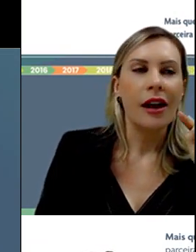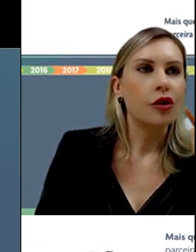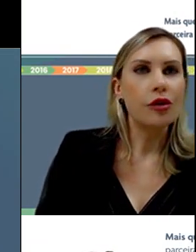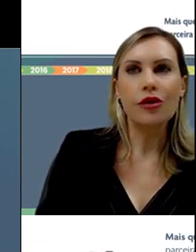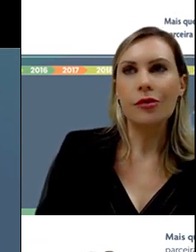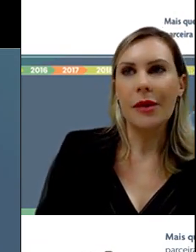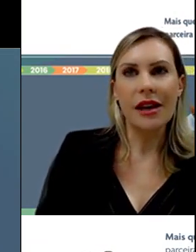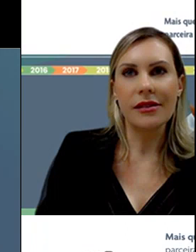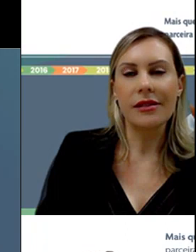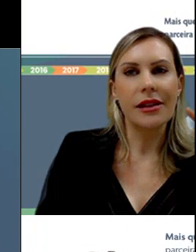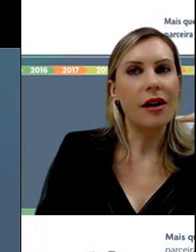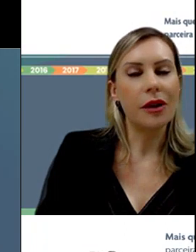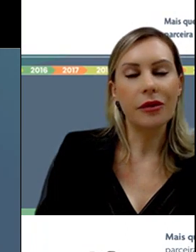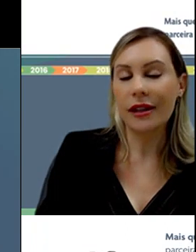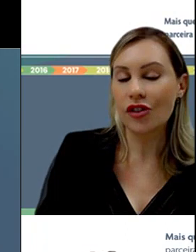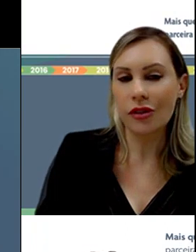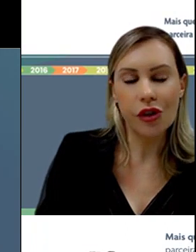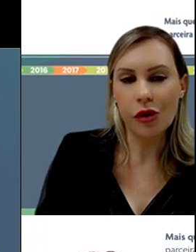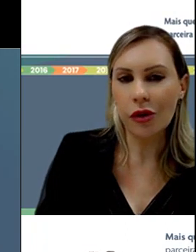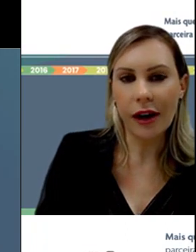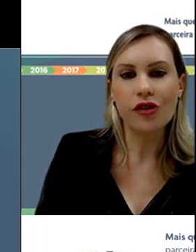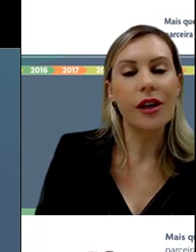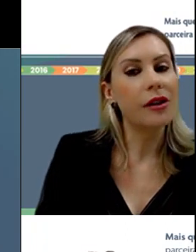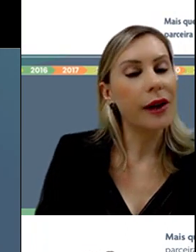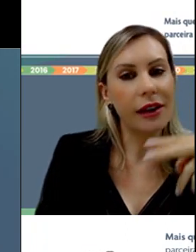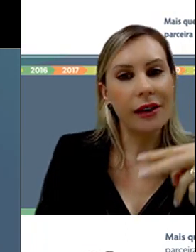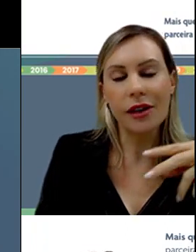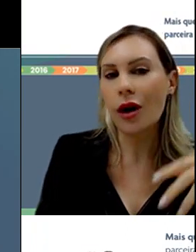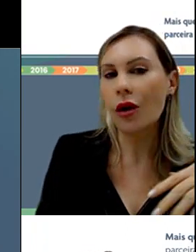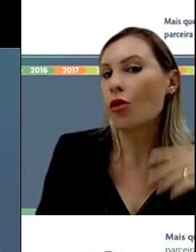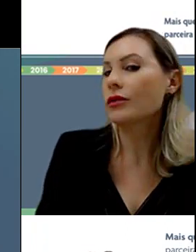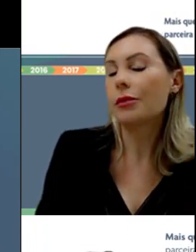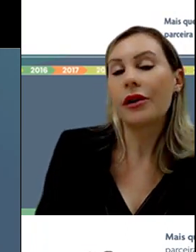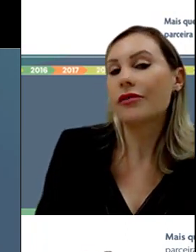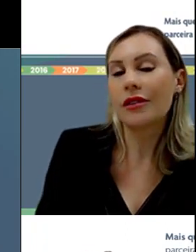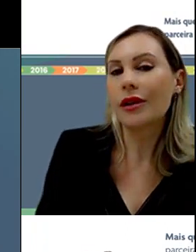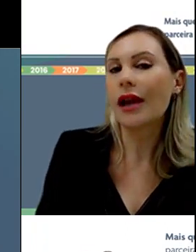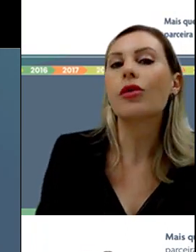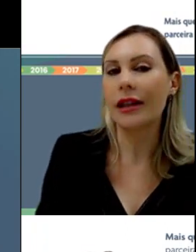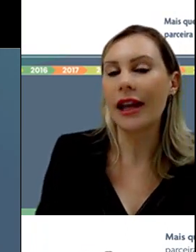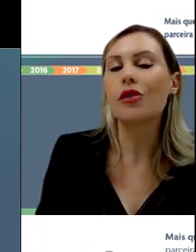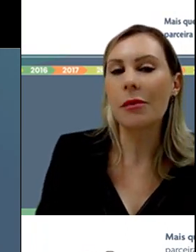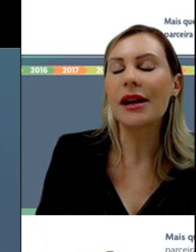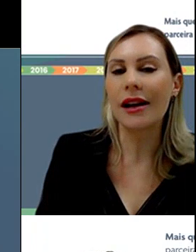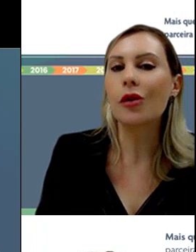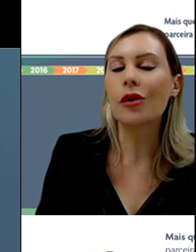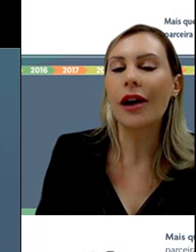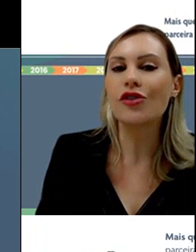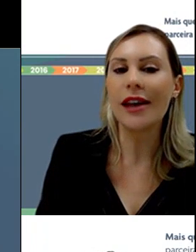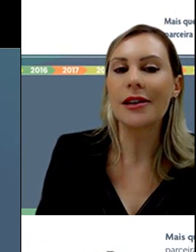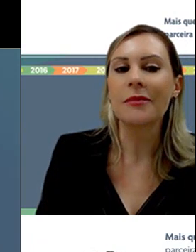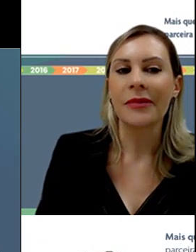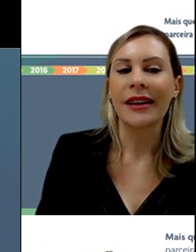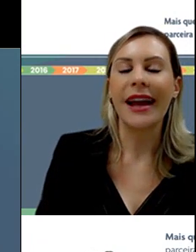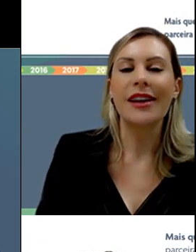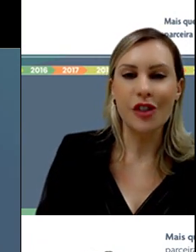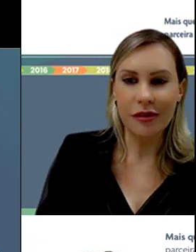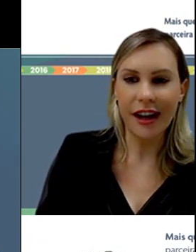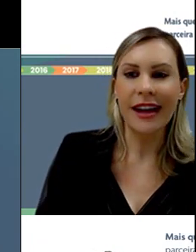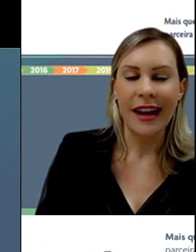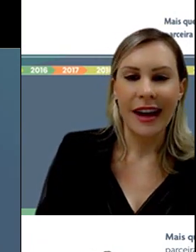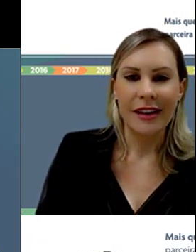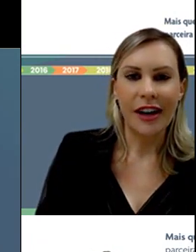adesão, todos os meses a União está deixando de colocar dinheiro aqui na sua conta, porque você não tem conta nenhuma para ela colocar dinheiro,